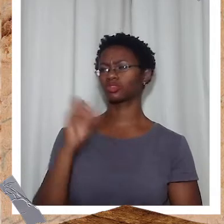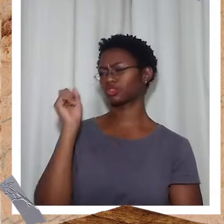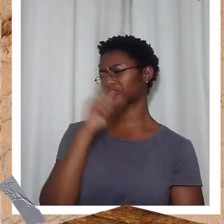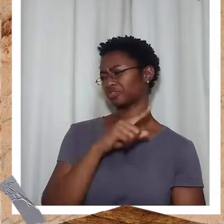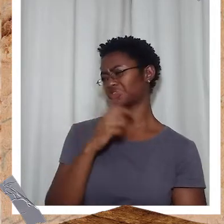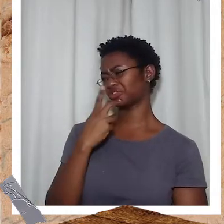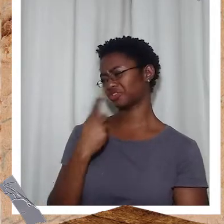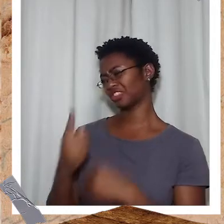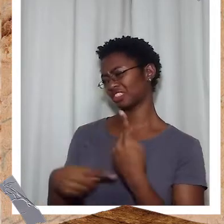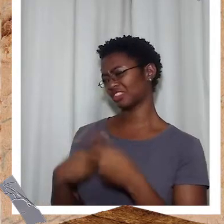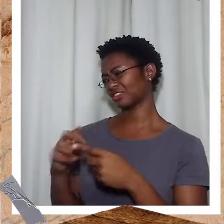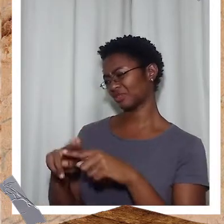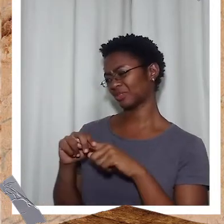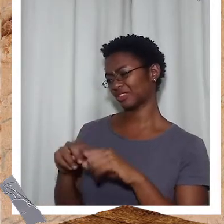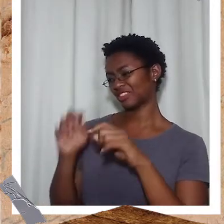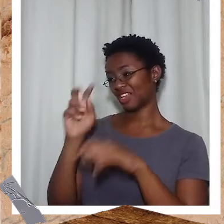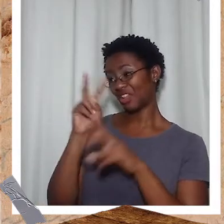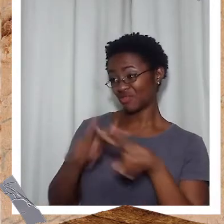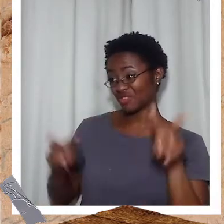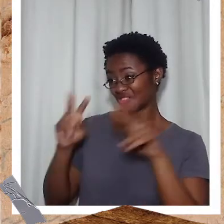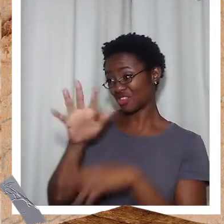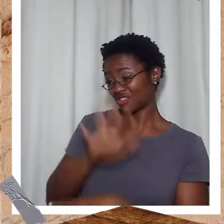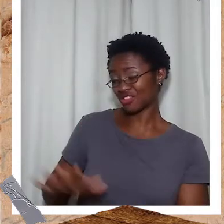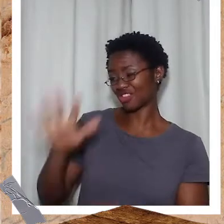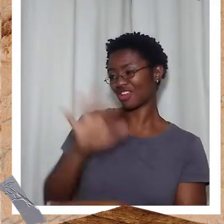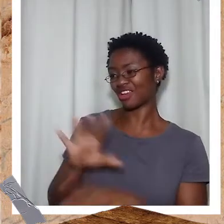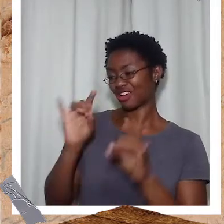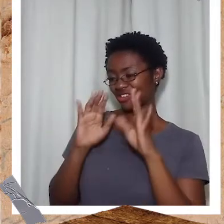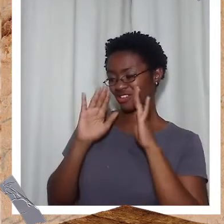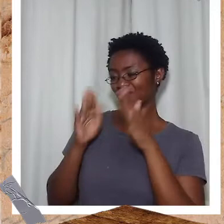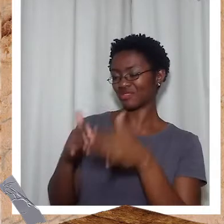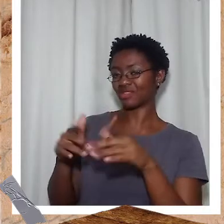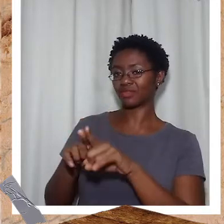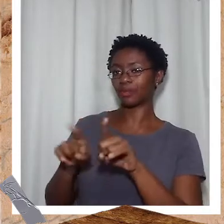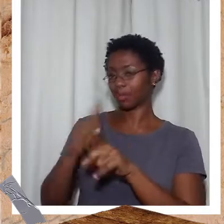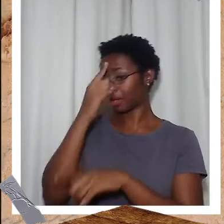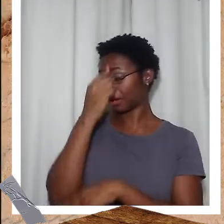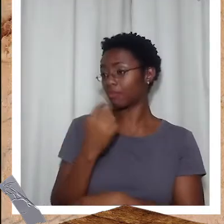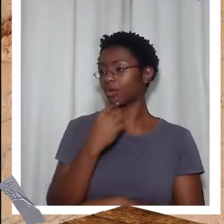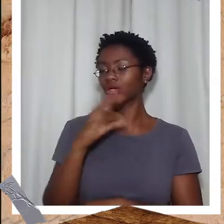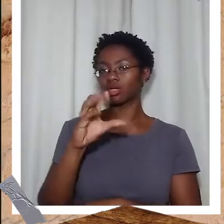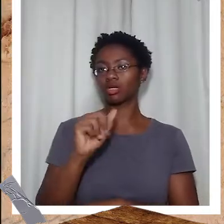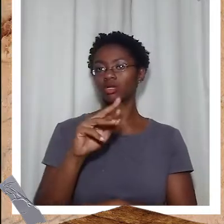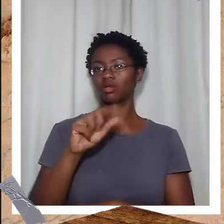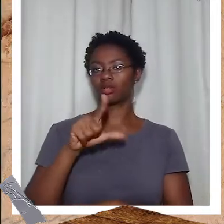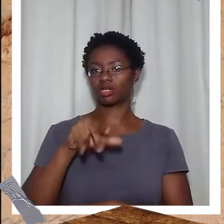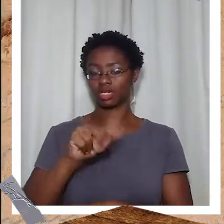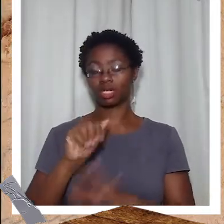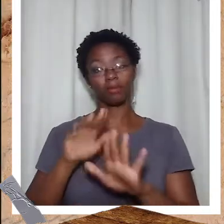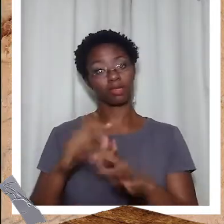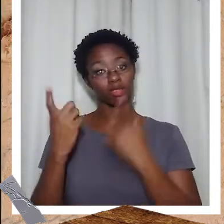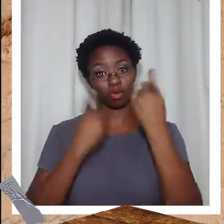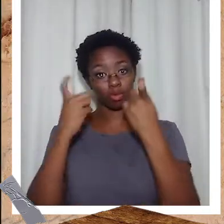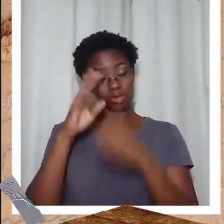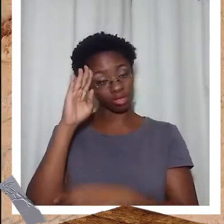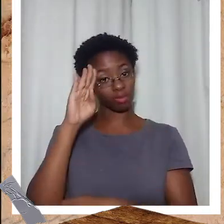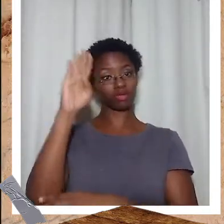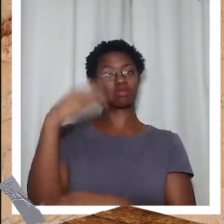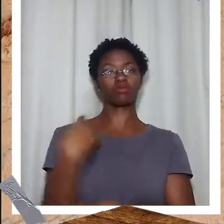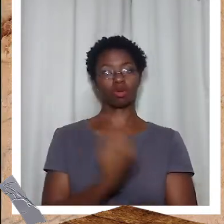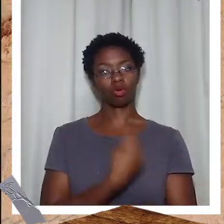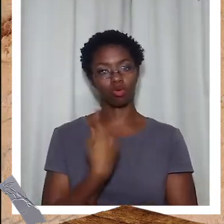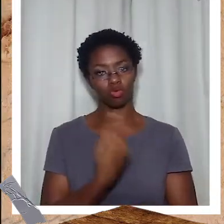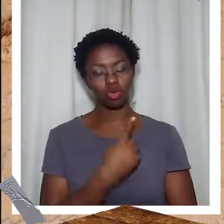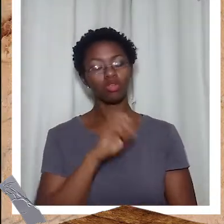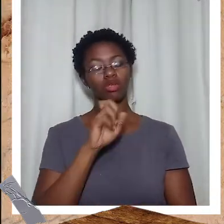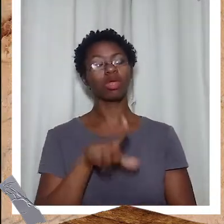um panorama muito geral e específico, né, sobre essa imagem de Carolina. Mas uma das nossas preocupações, Marcelo, e são